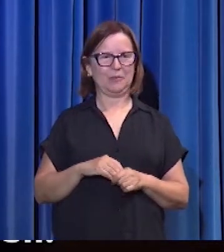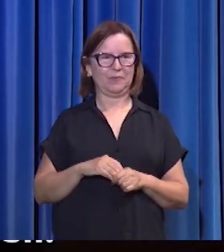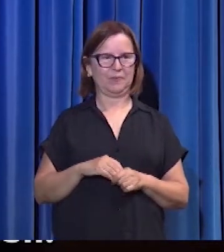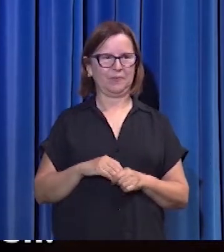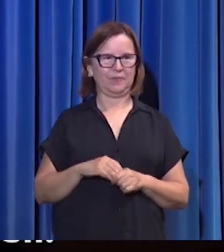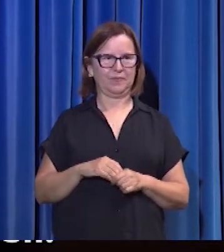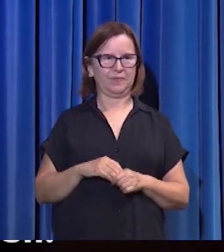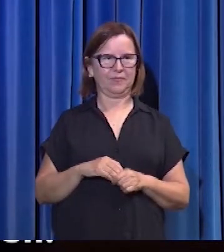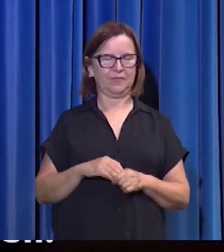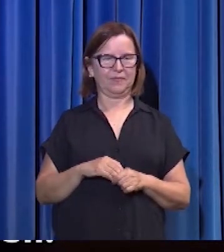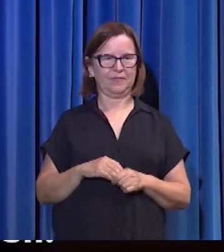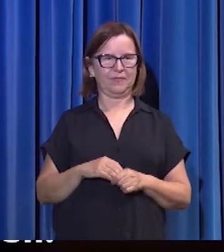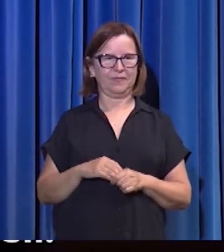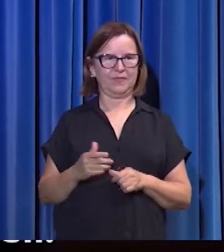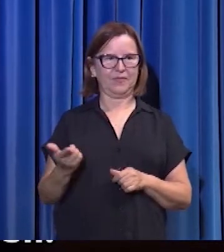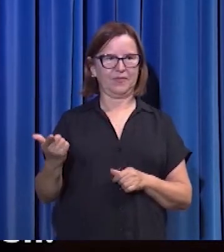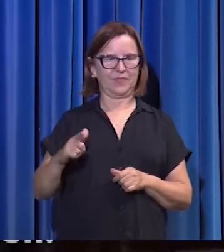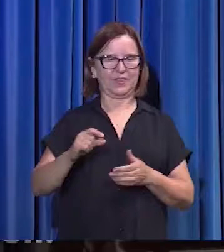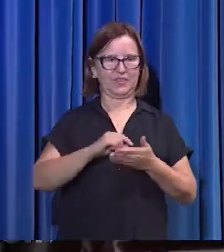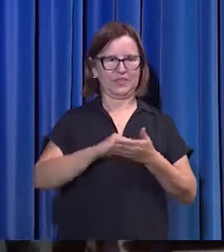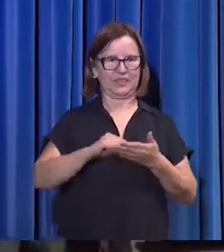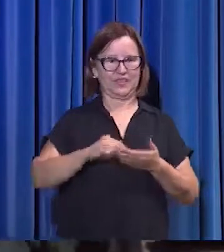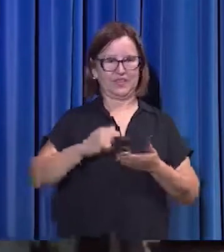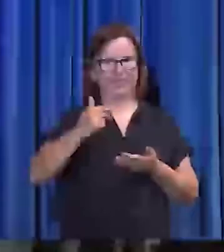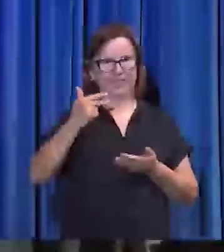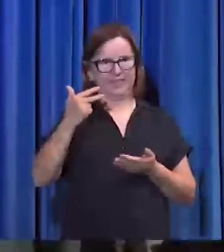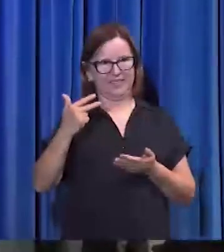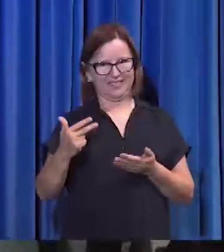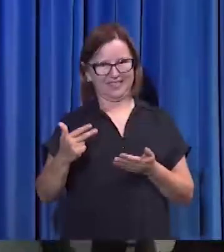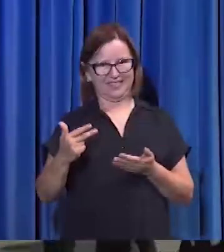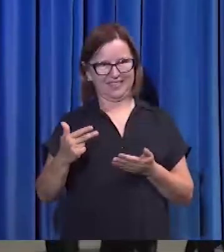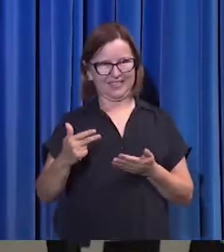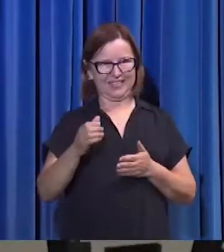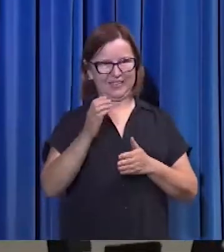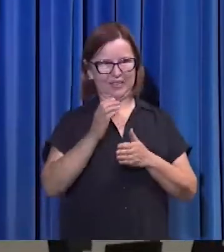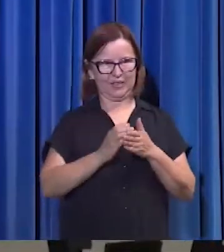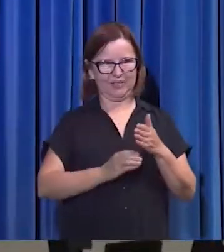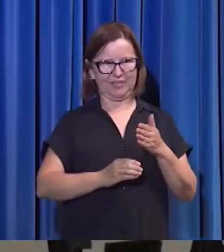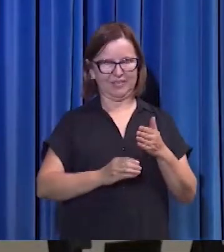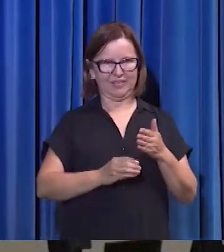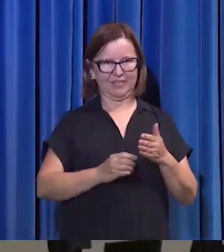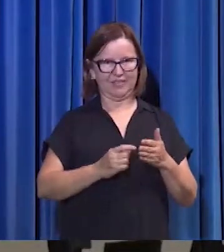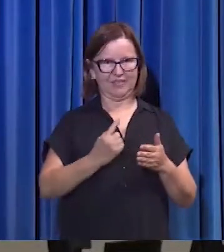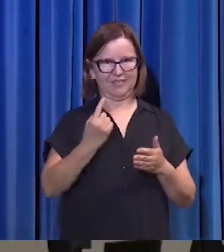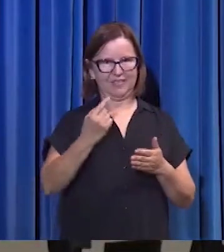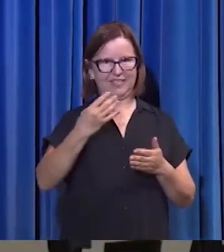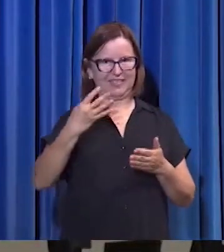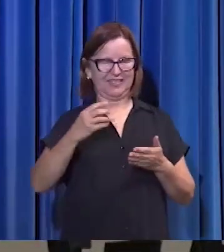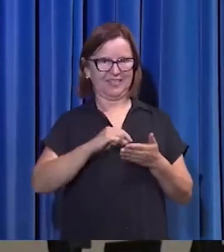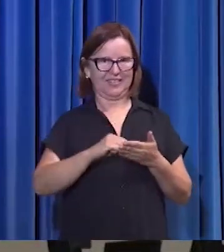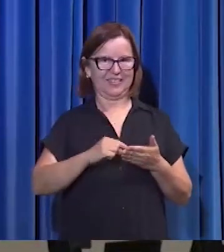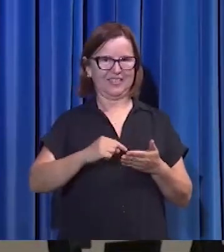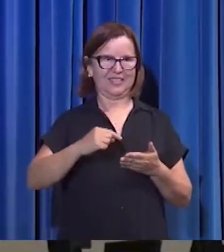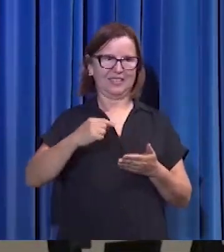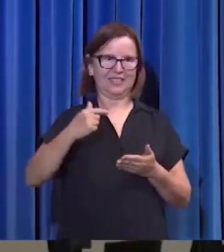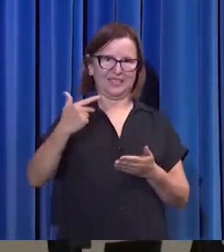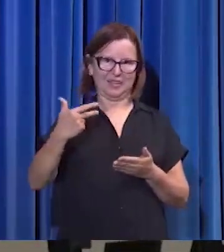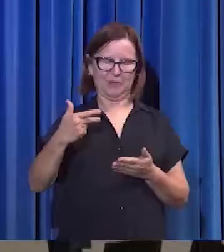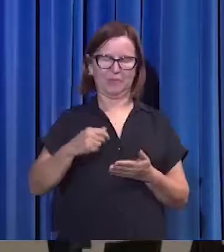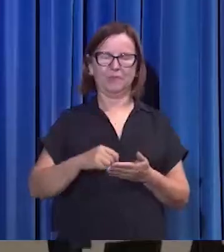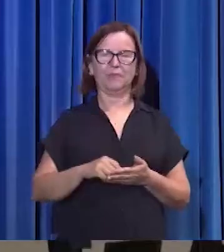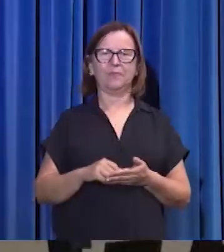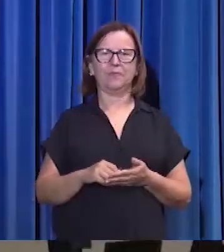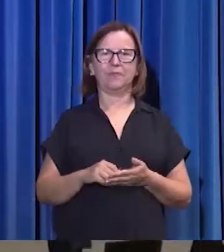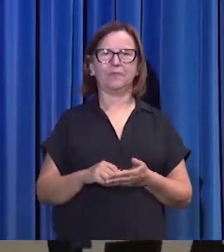Vamos voltar ao versículo 3 do capítulo 14. João 14, 3.